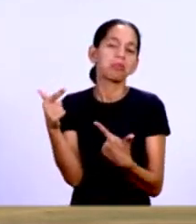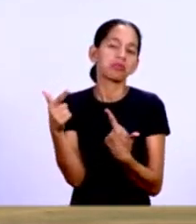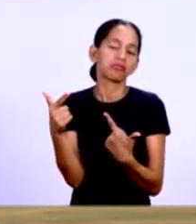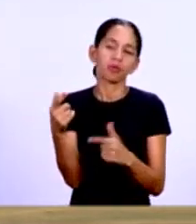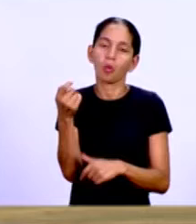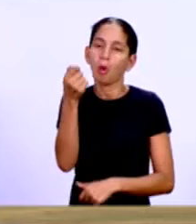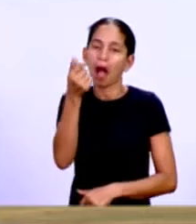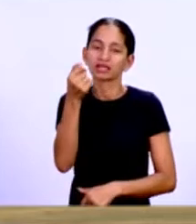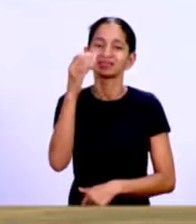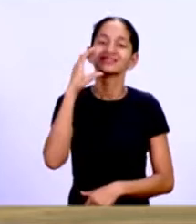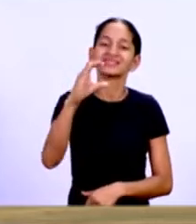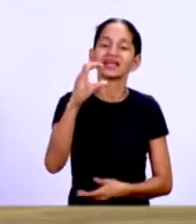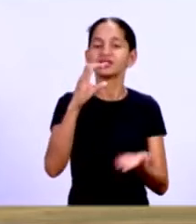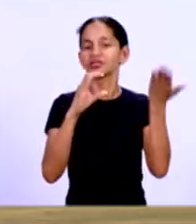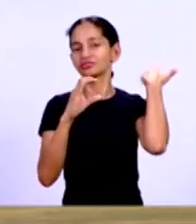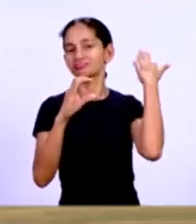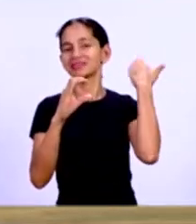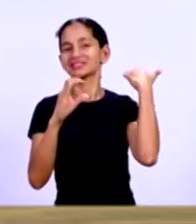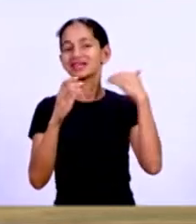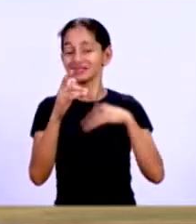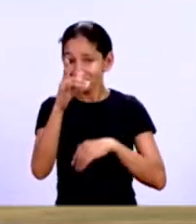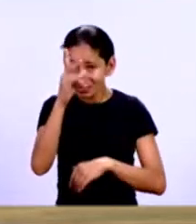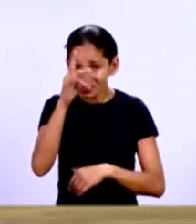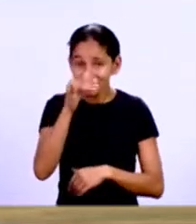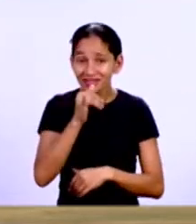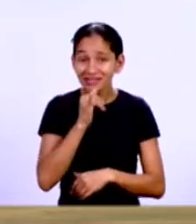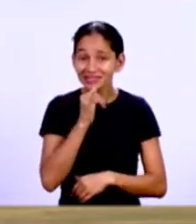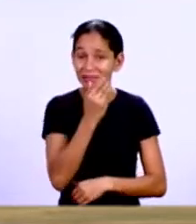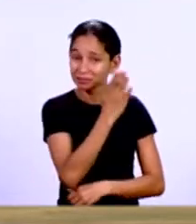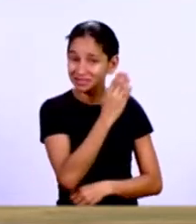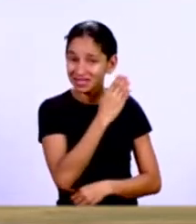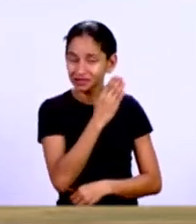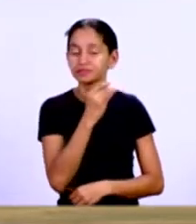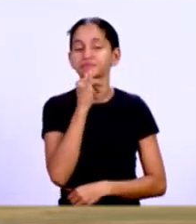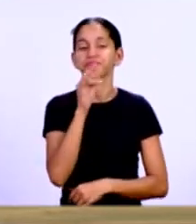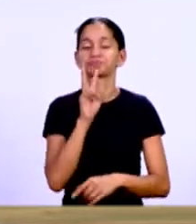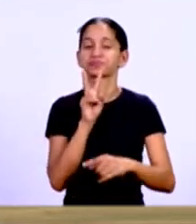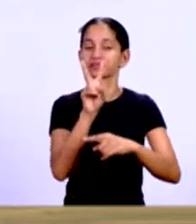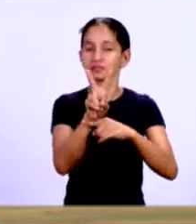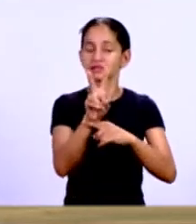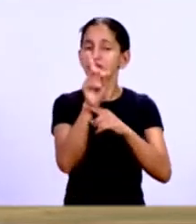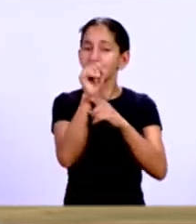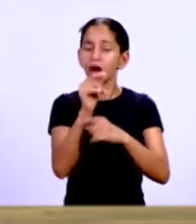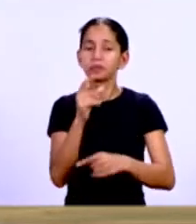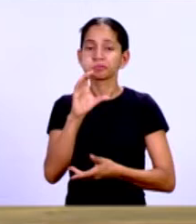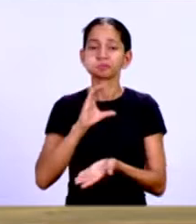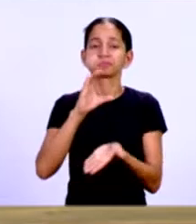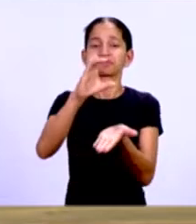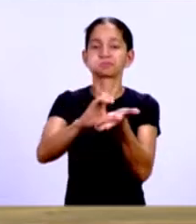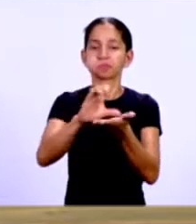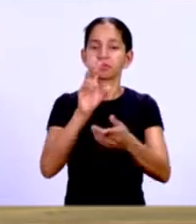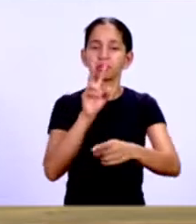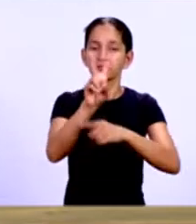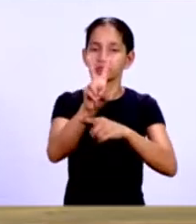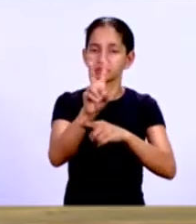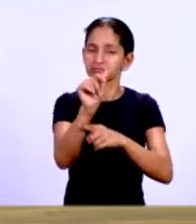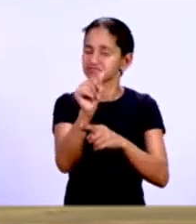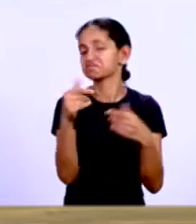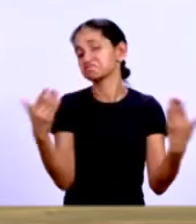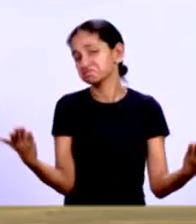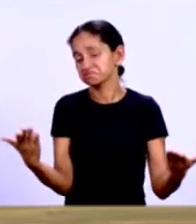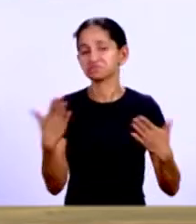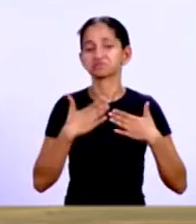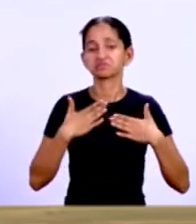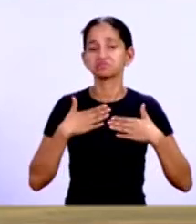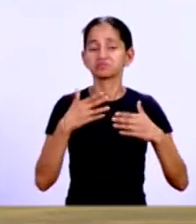de crédito desde o começo da aula. Então vamos imaginar que você vai emprestar uma grande quantidade de dinheiro ou você no seu